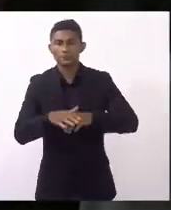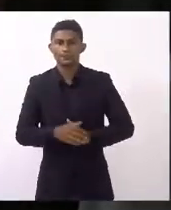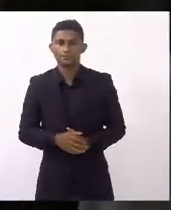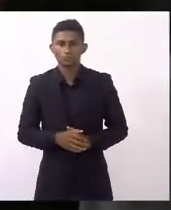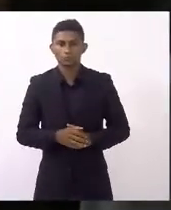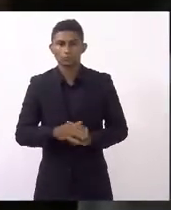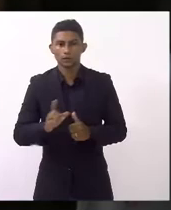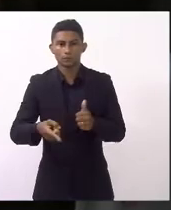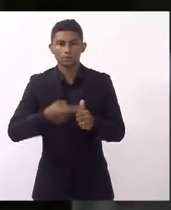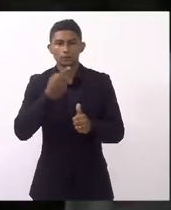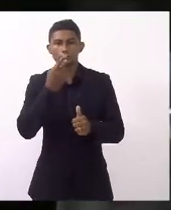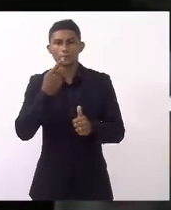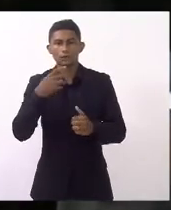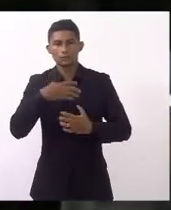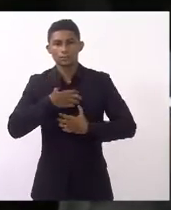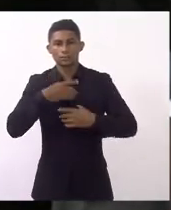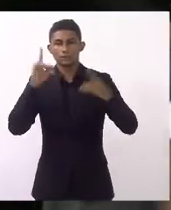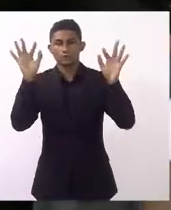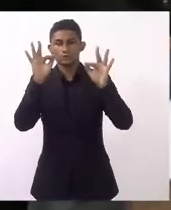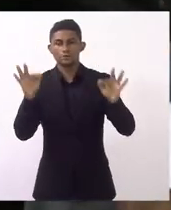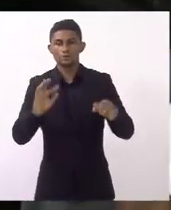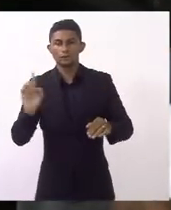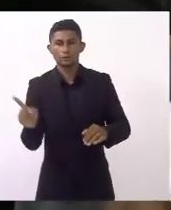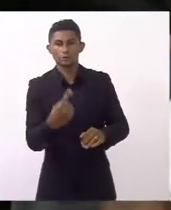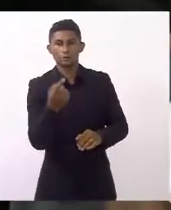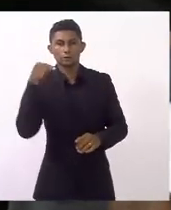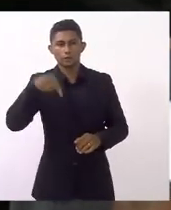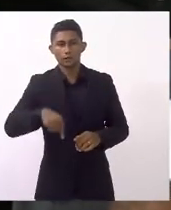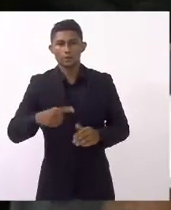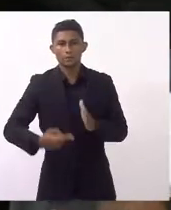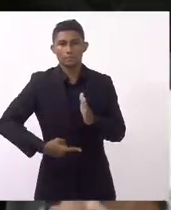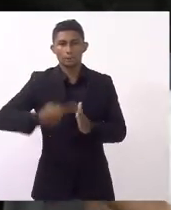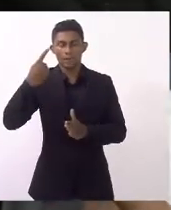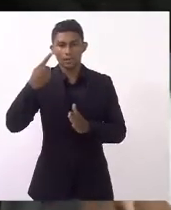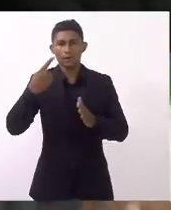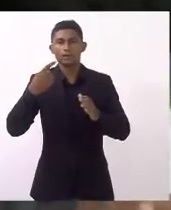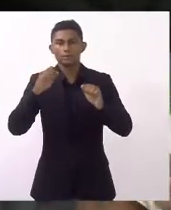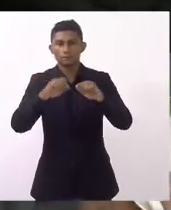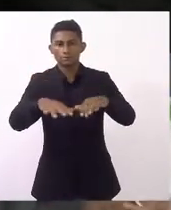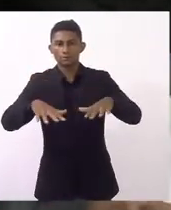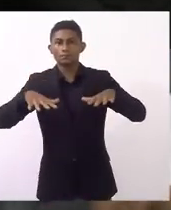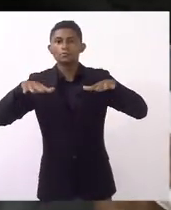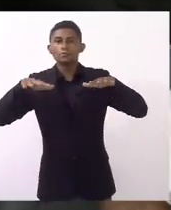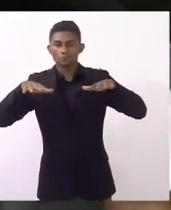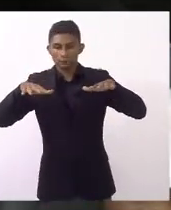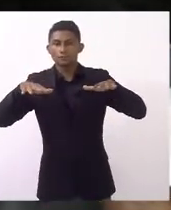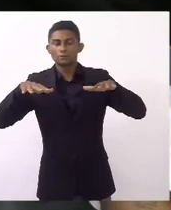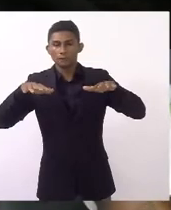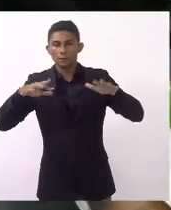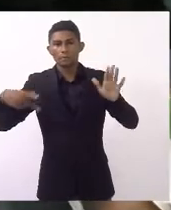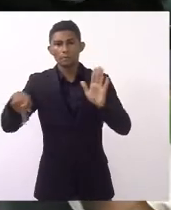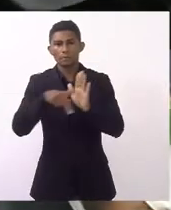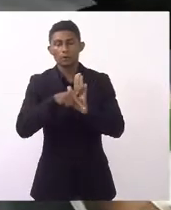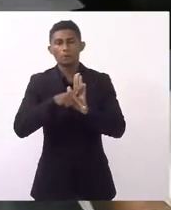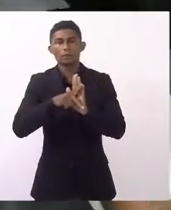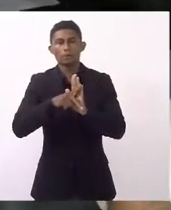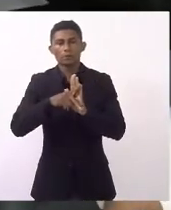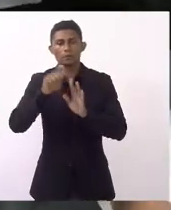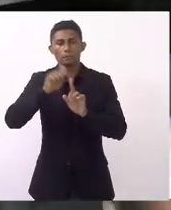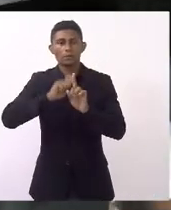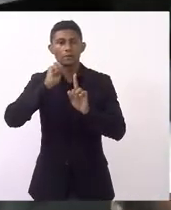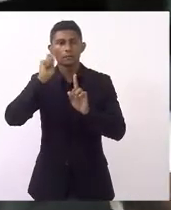meu tem que ter muito feliz a gente está fazendo essa primeira sessão solene do abrir o verde na desse